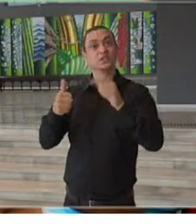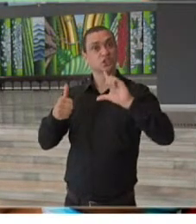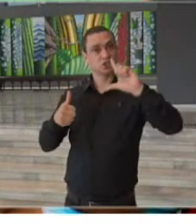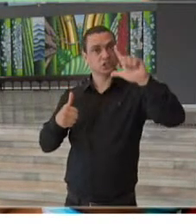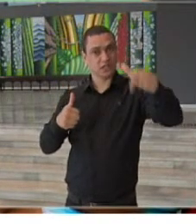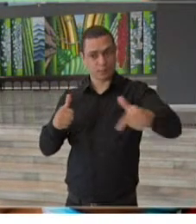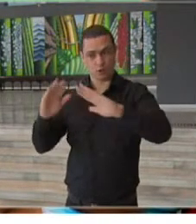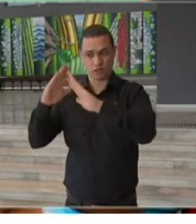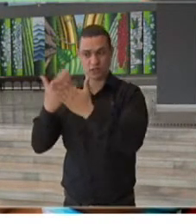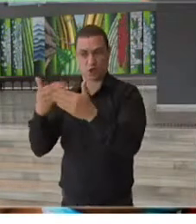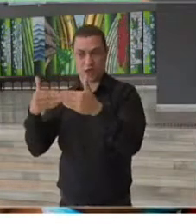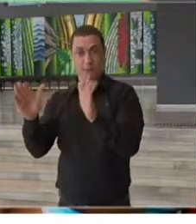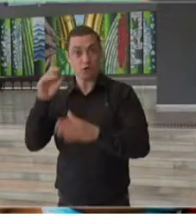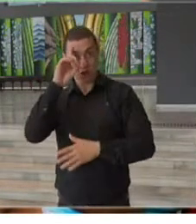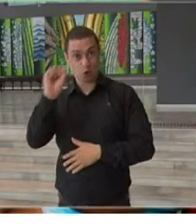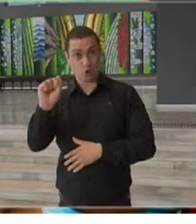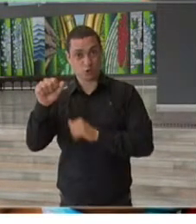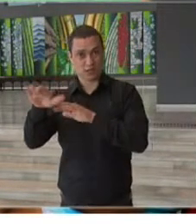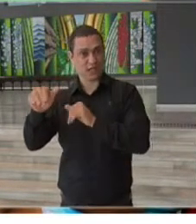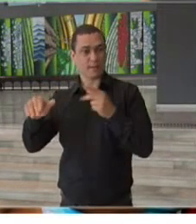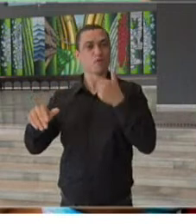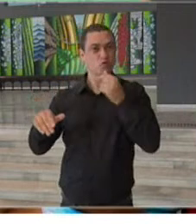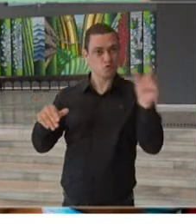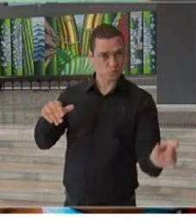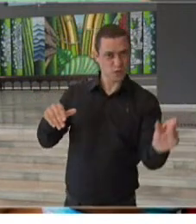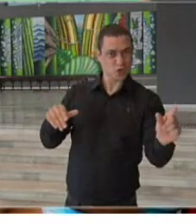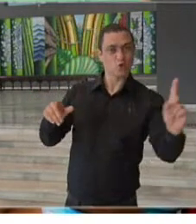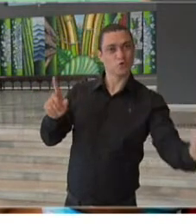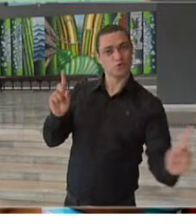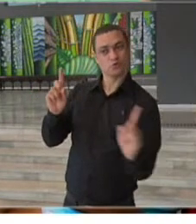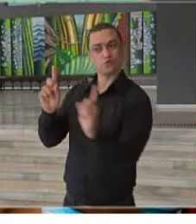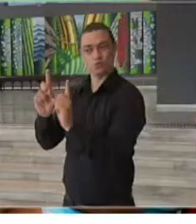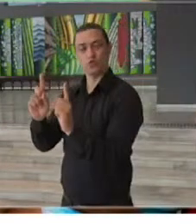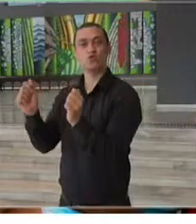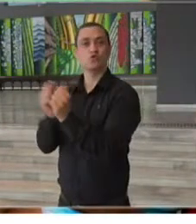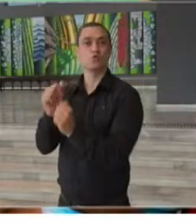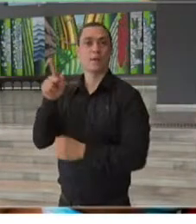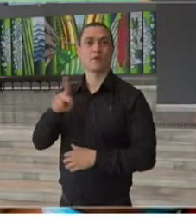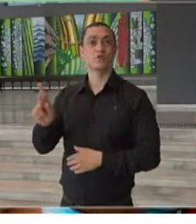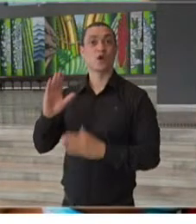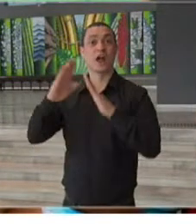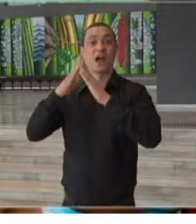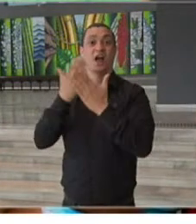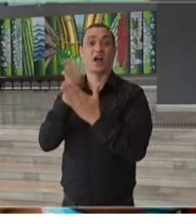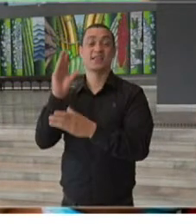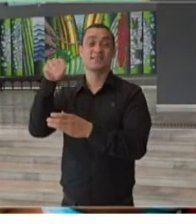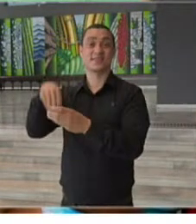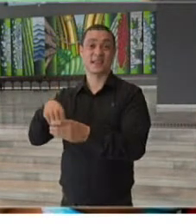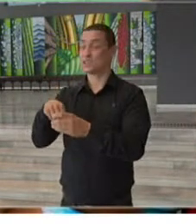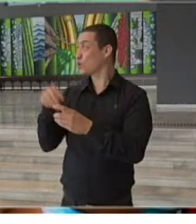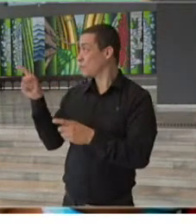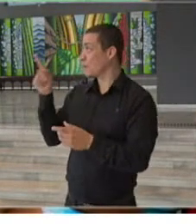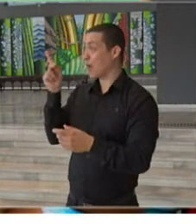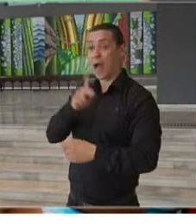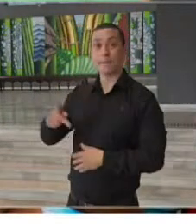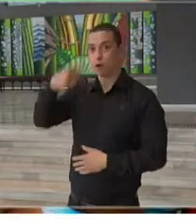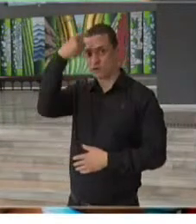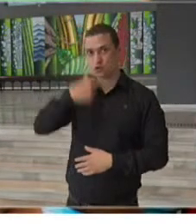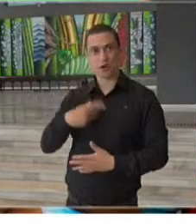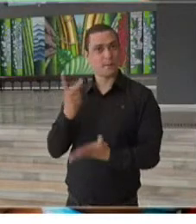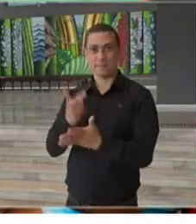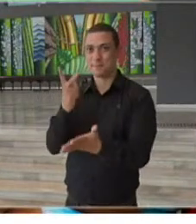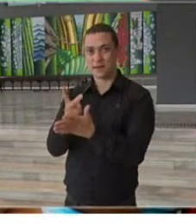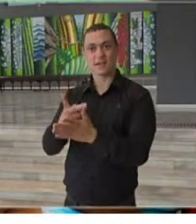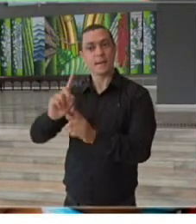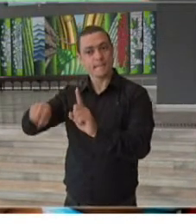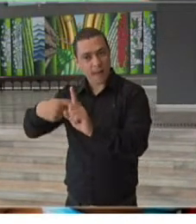a reabertura do 8 de setembro, é o mesmo estudante, o Murilo, sendo já atendida dentro da escola pela mesma professora e com